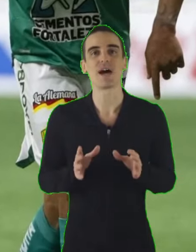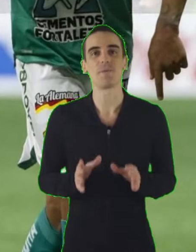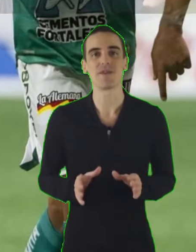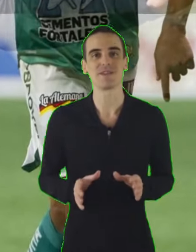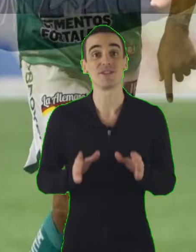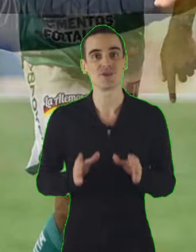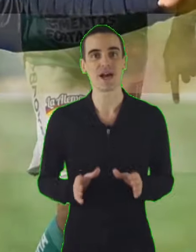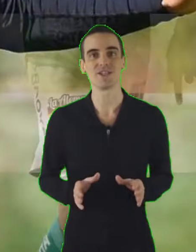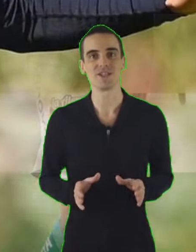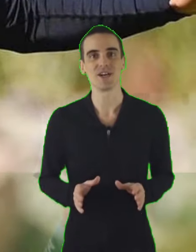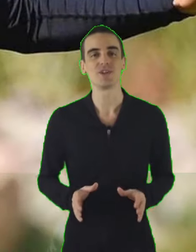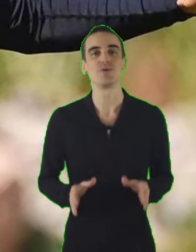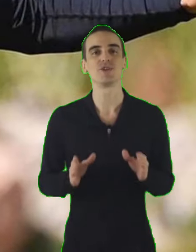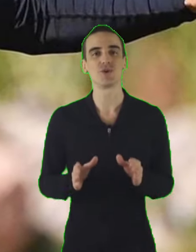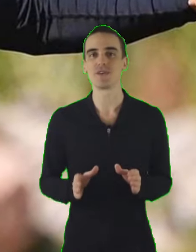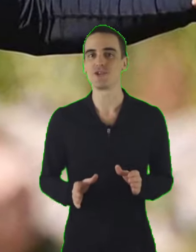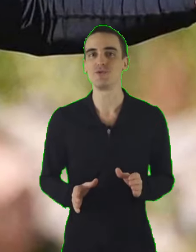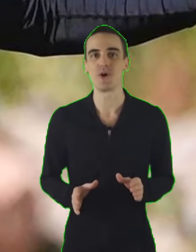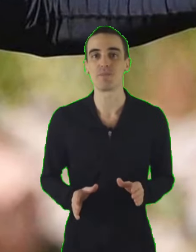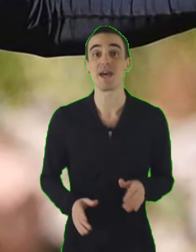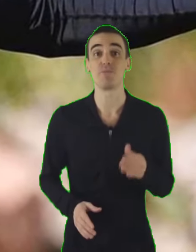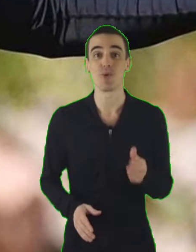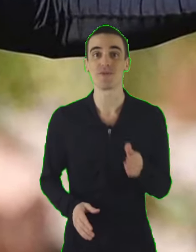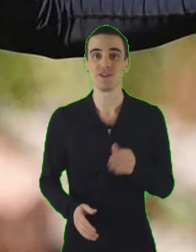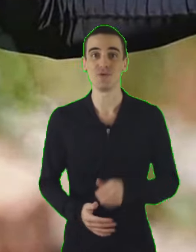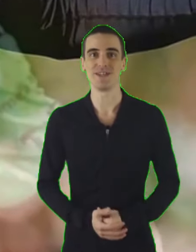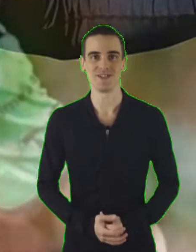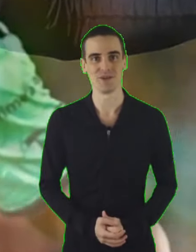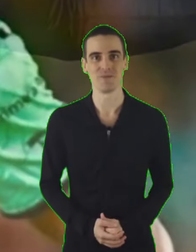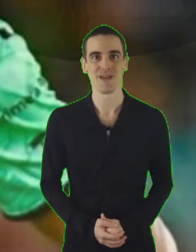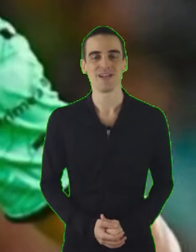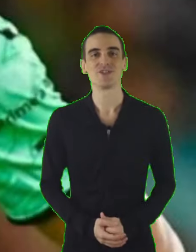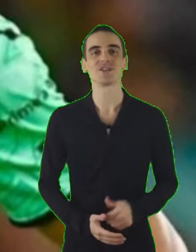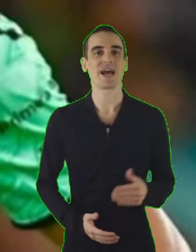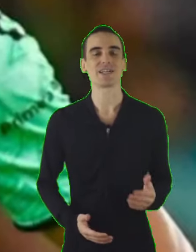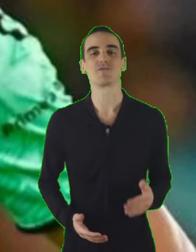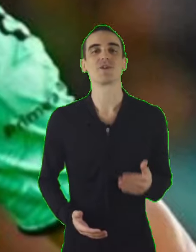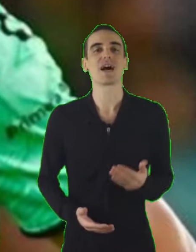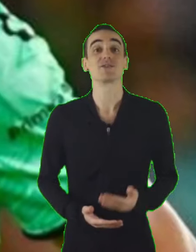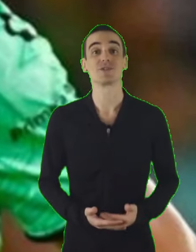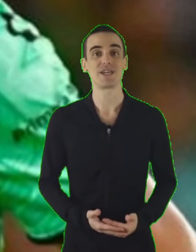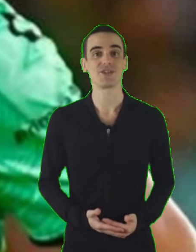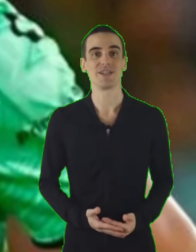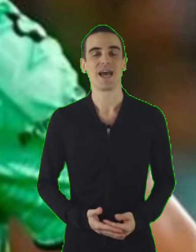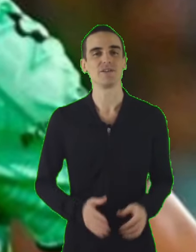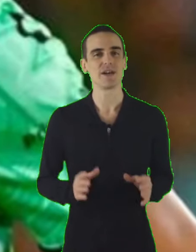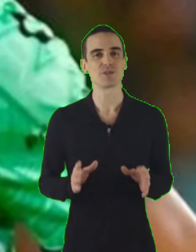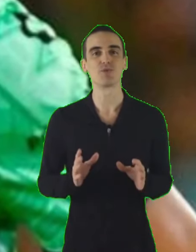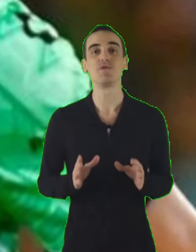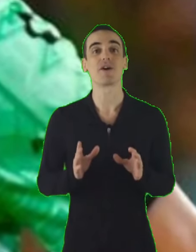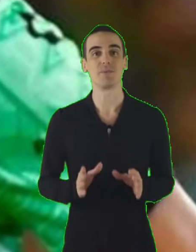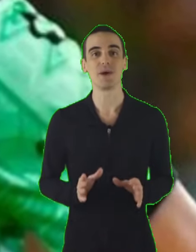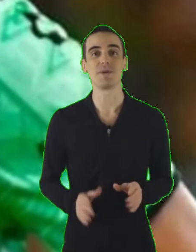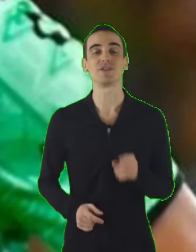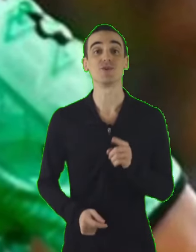passada Romero já havia entrado no radar Celeste Mas acabou se transferindo para o Leon antes em 2020 o Cruzeiro também tentou